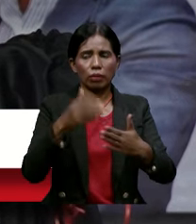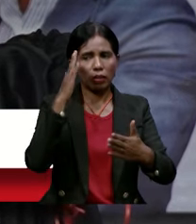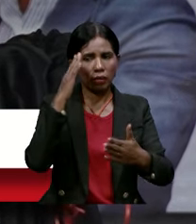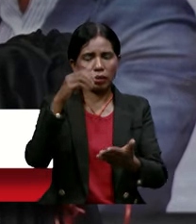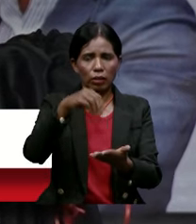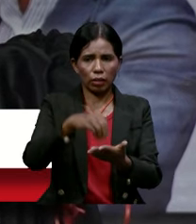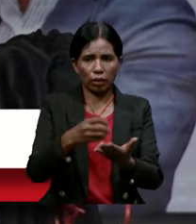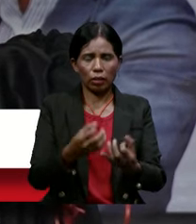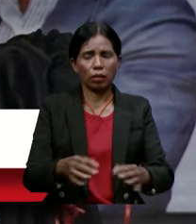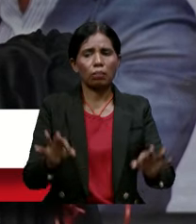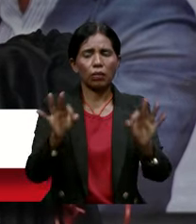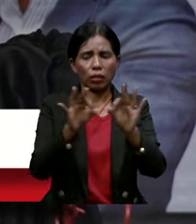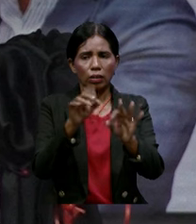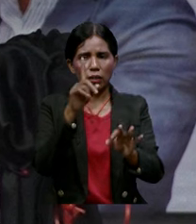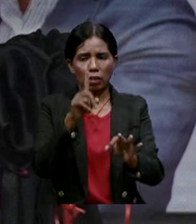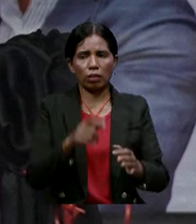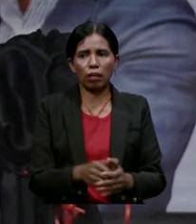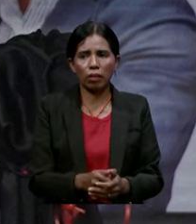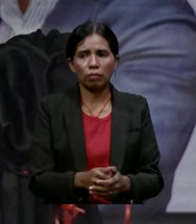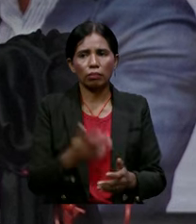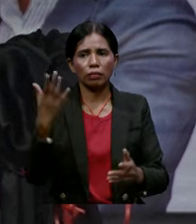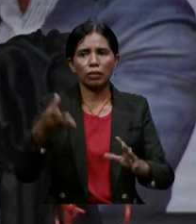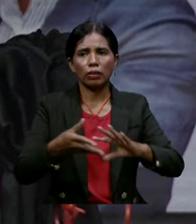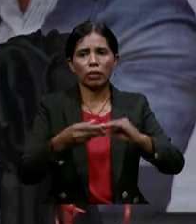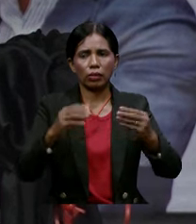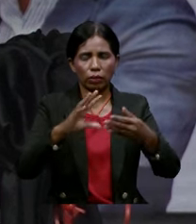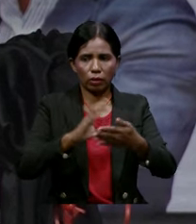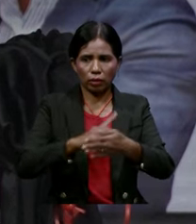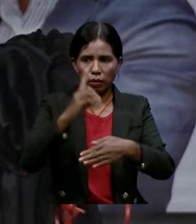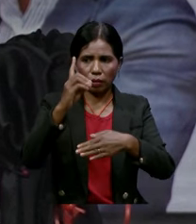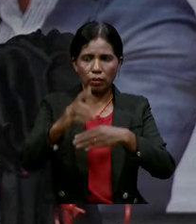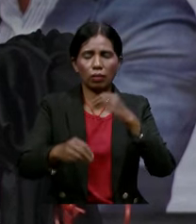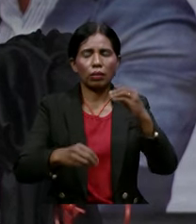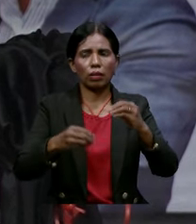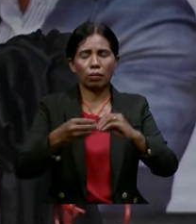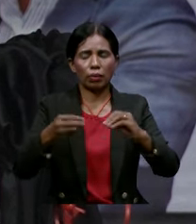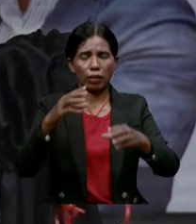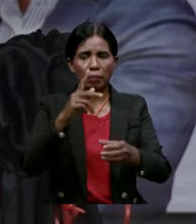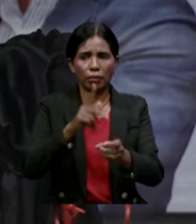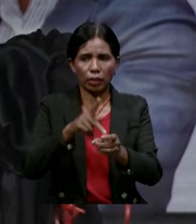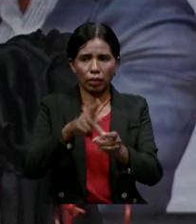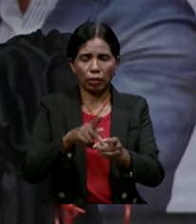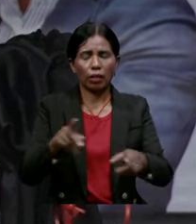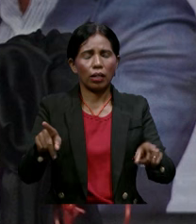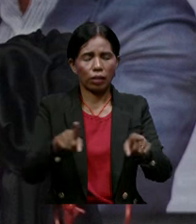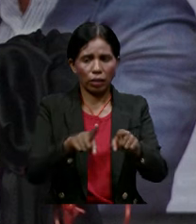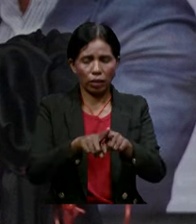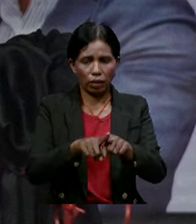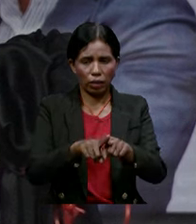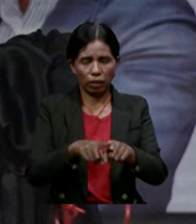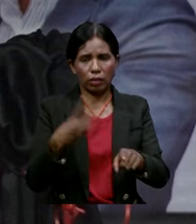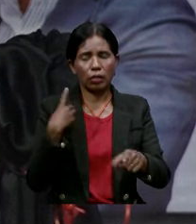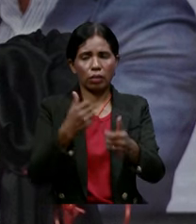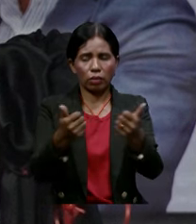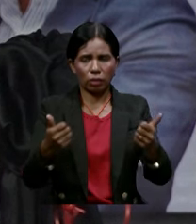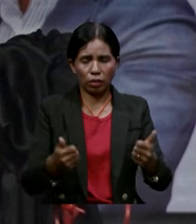evento importante ida, ia história de desenvolvimento setor minerais ninian. Mudar a autoridade regulador,